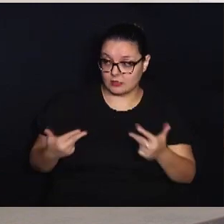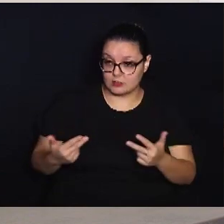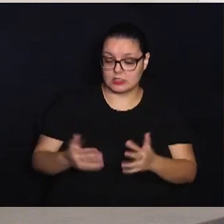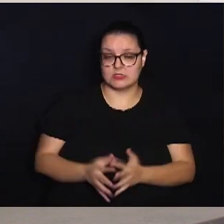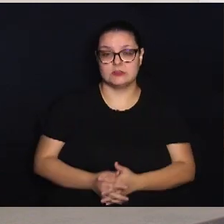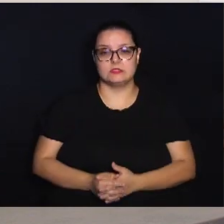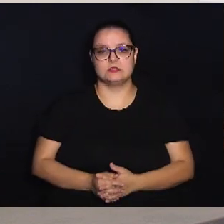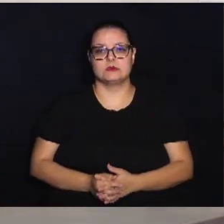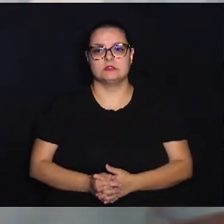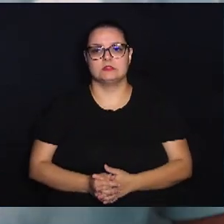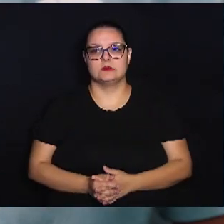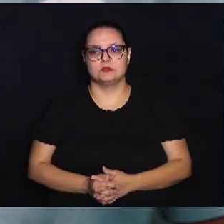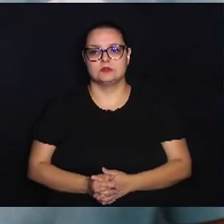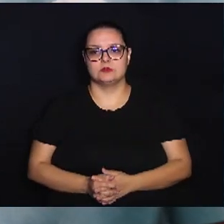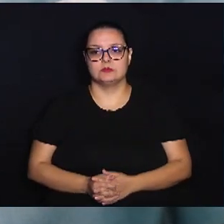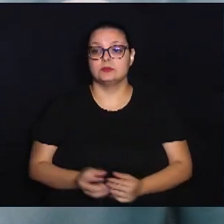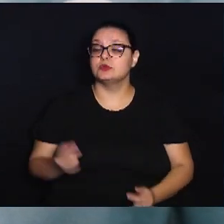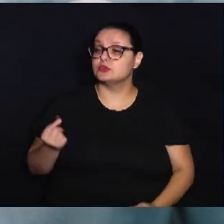Alimentação,